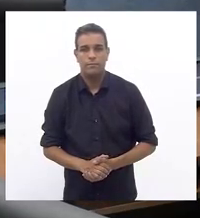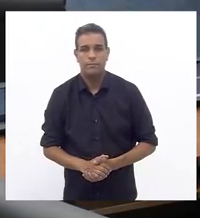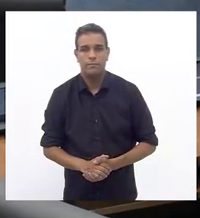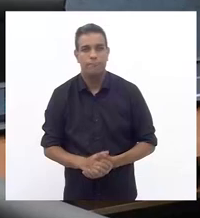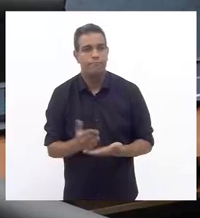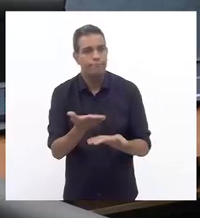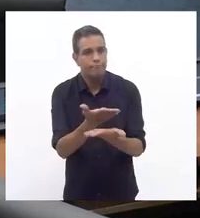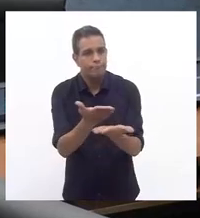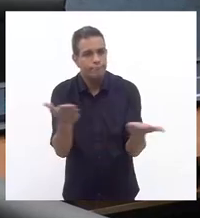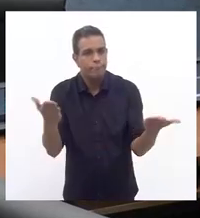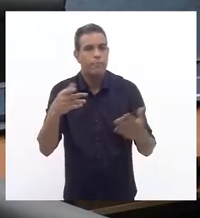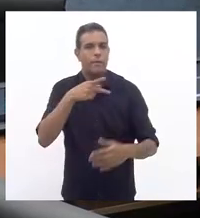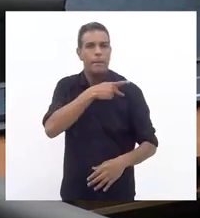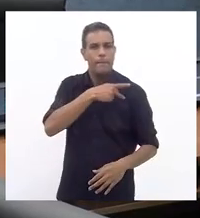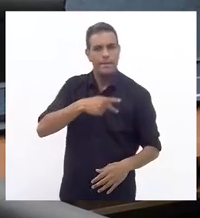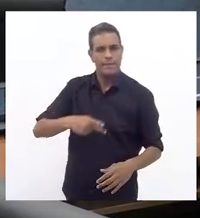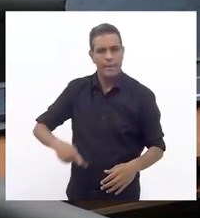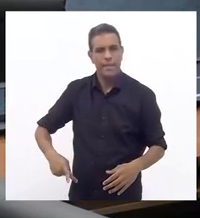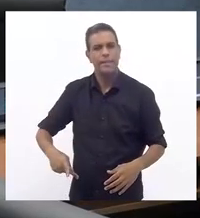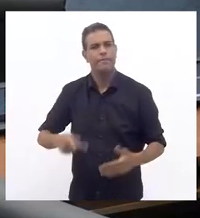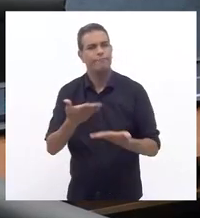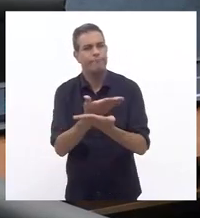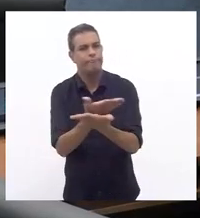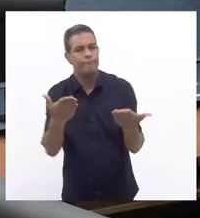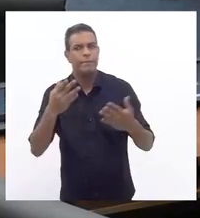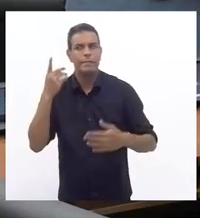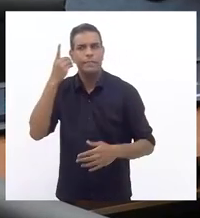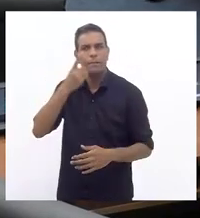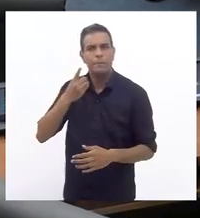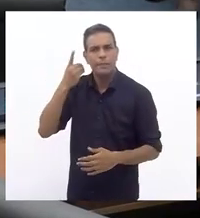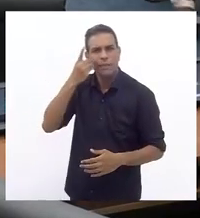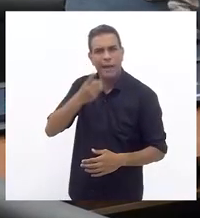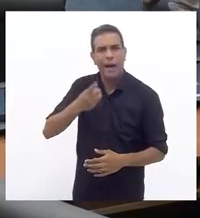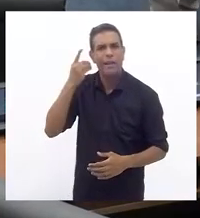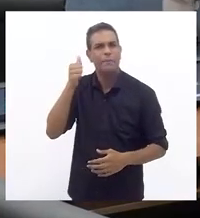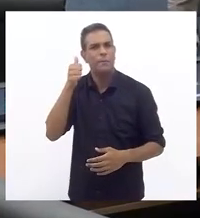Senhora presidente, senhores deputados,